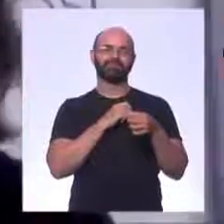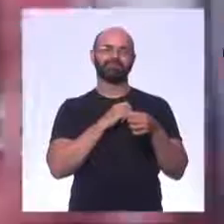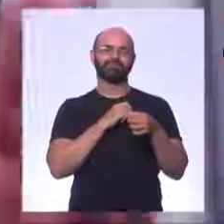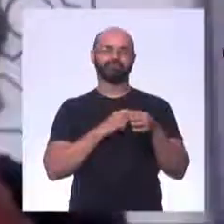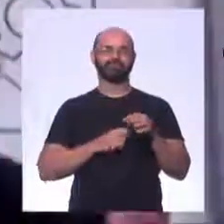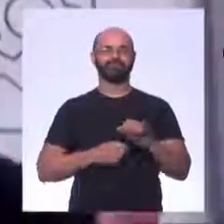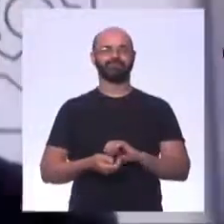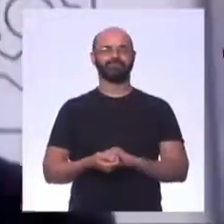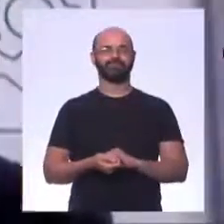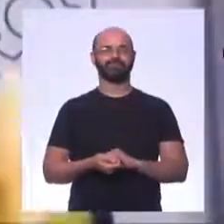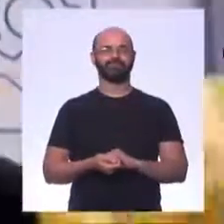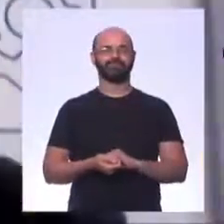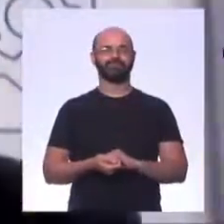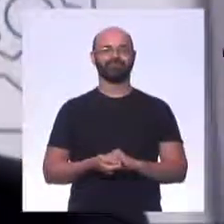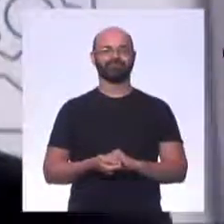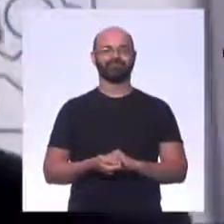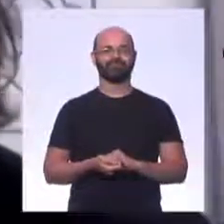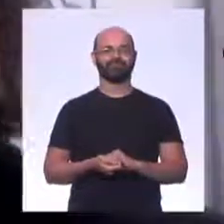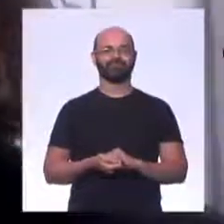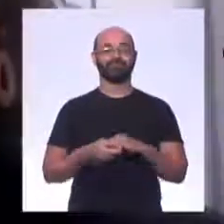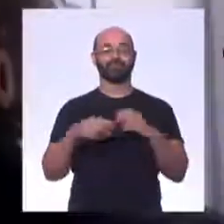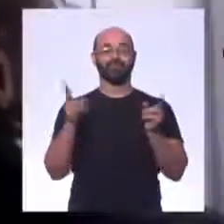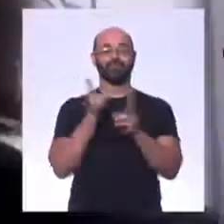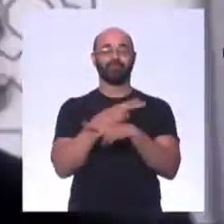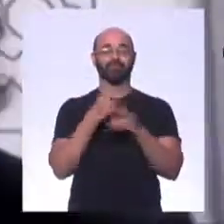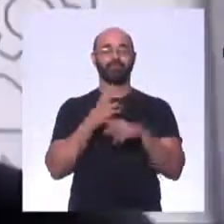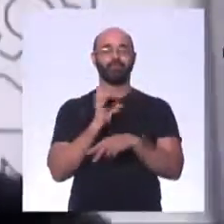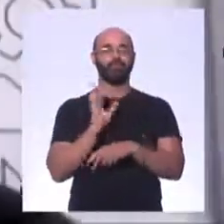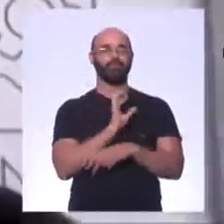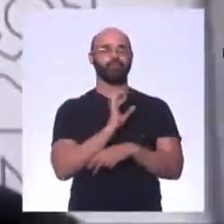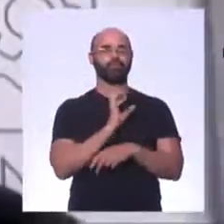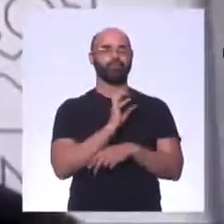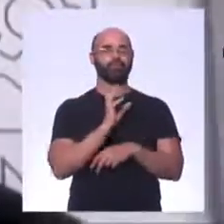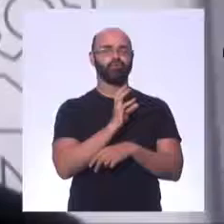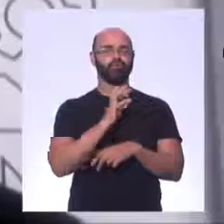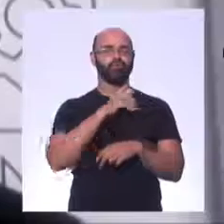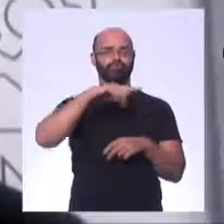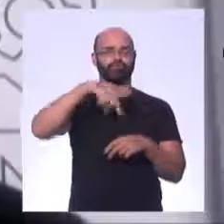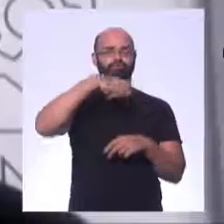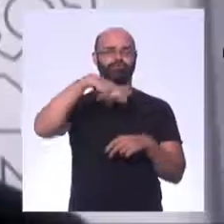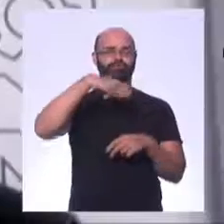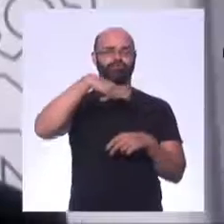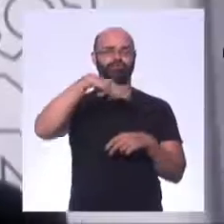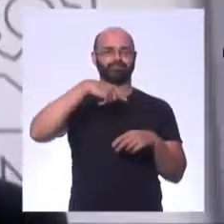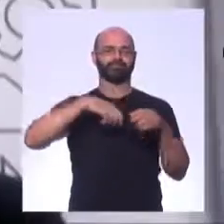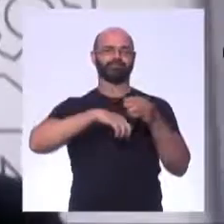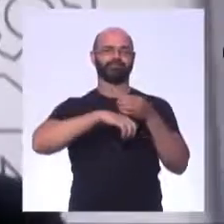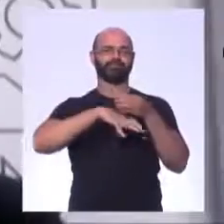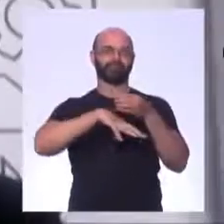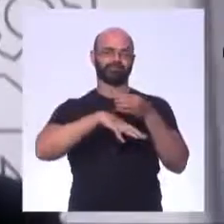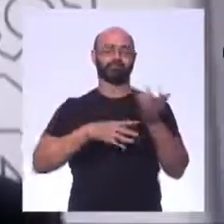que é gerada, né? Gerada pelo vento. Então, veja, nós temos várias fontes de energia.